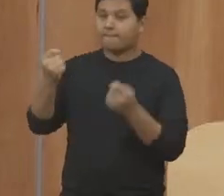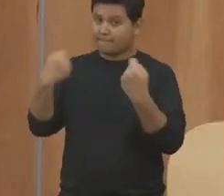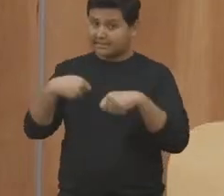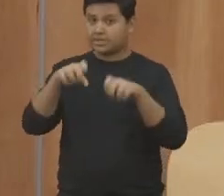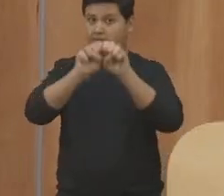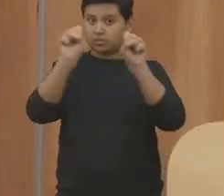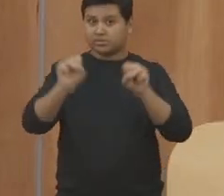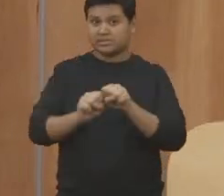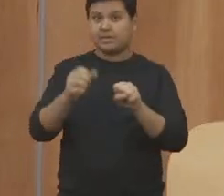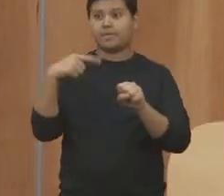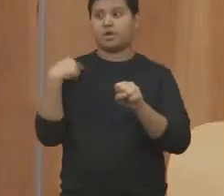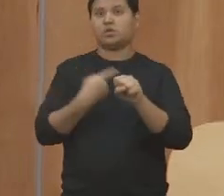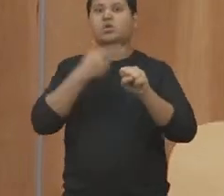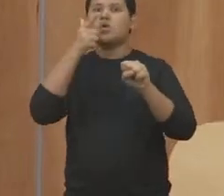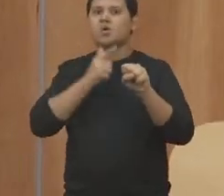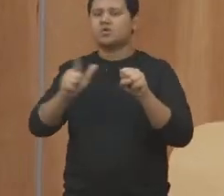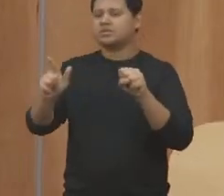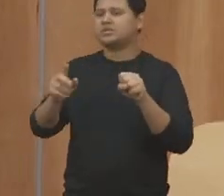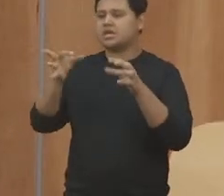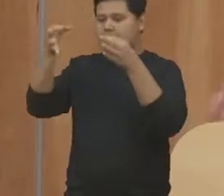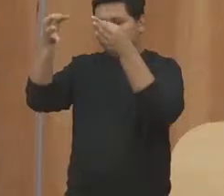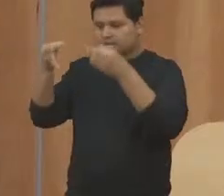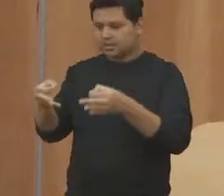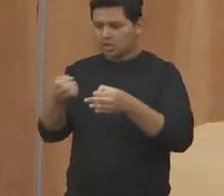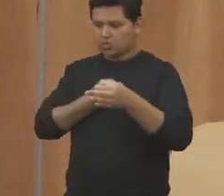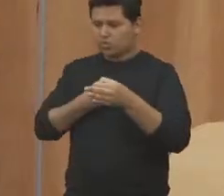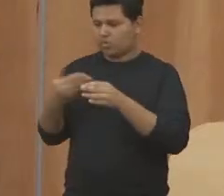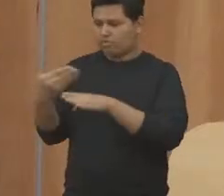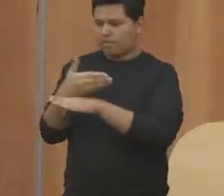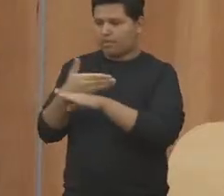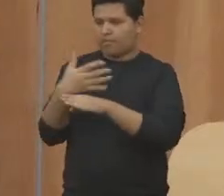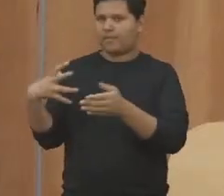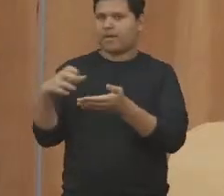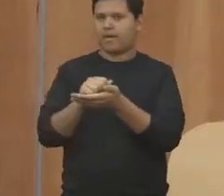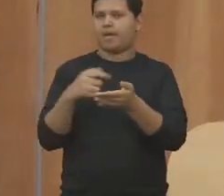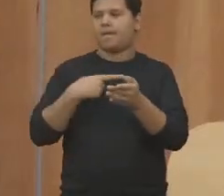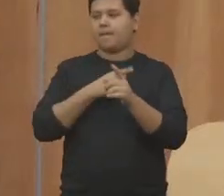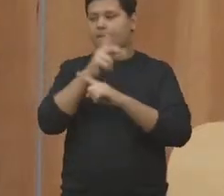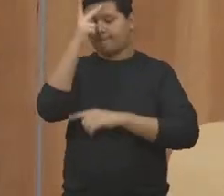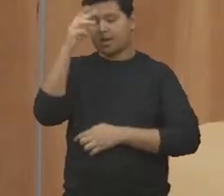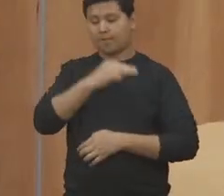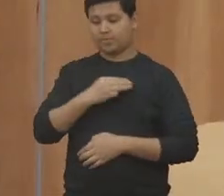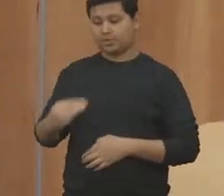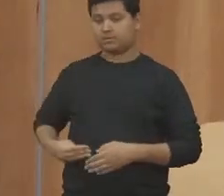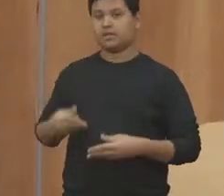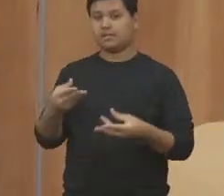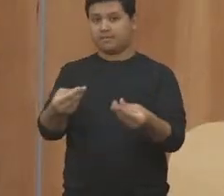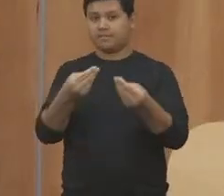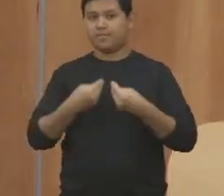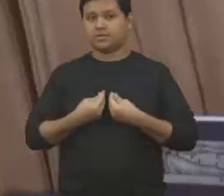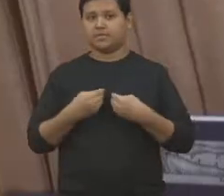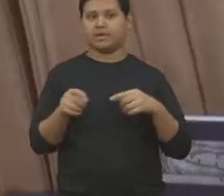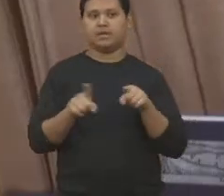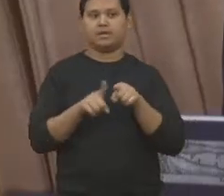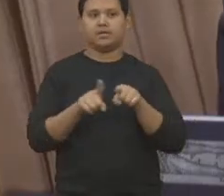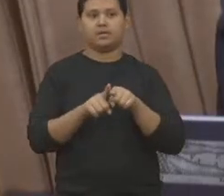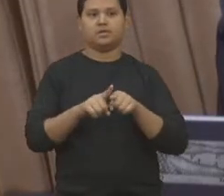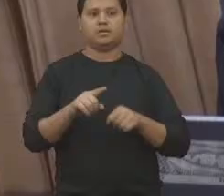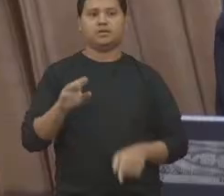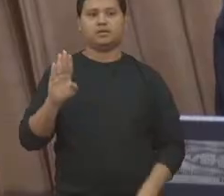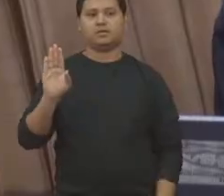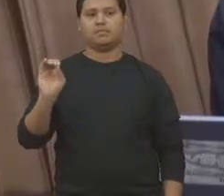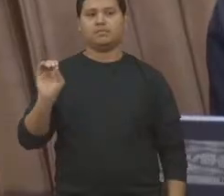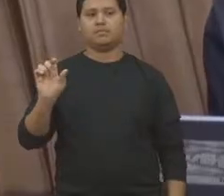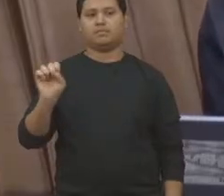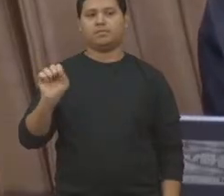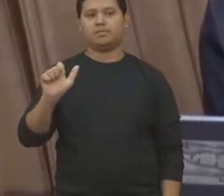esses dados e a essas pessoas, para o município, consequentemente, passar a receber mais recursos do Bolsa Família. Vai ser, então, uma plataforma privada?